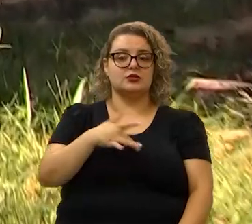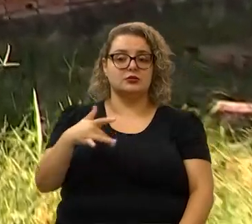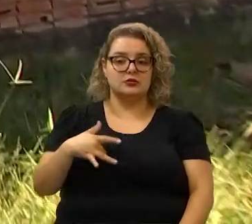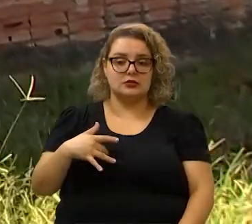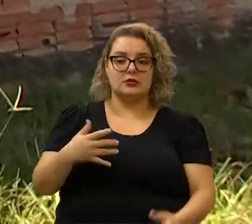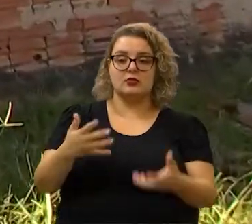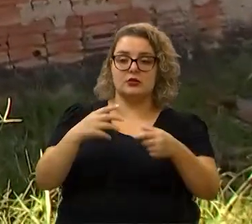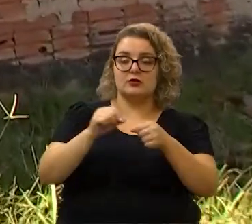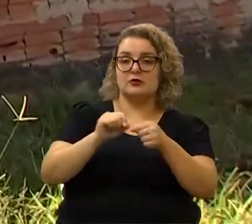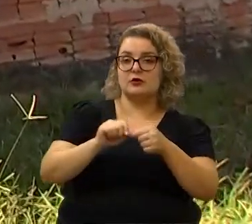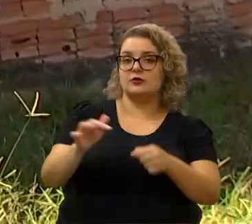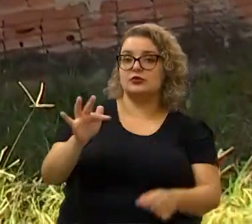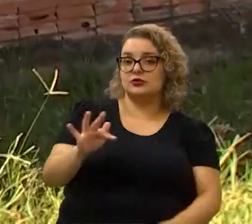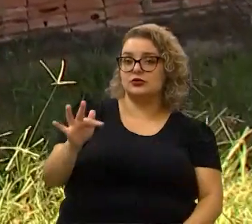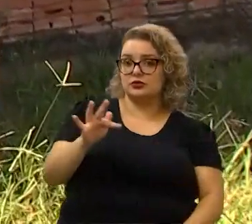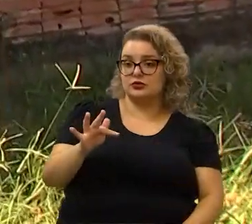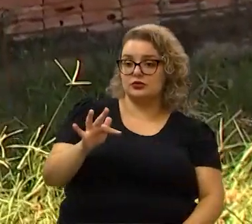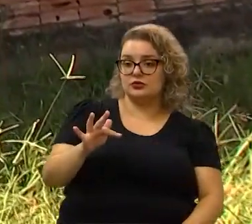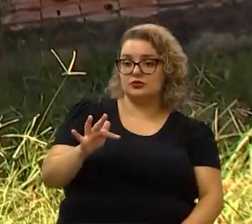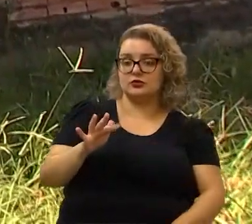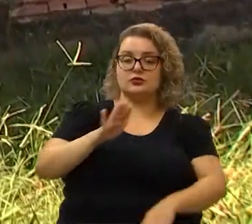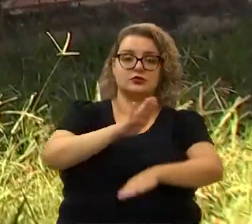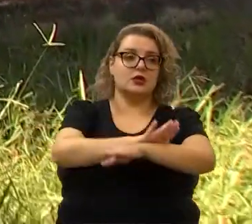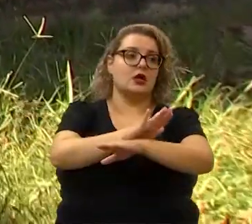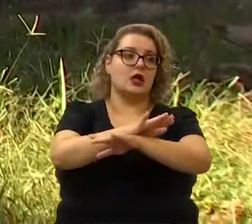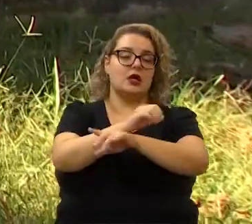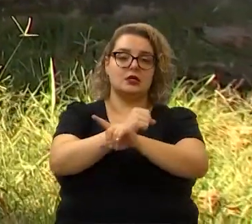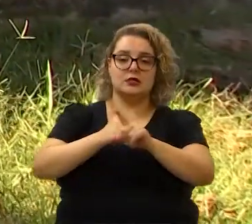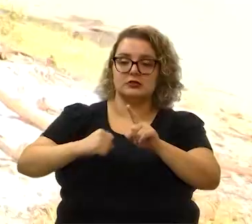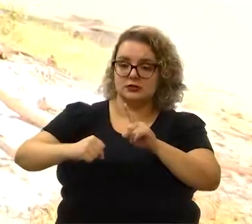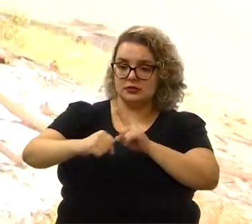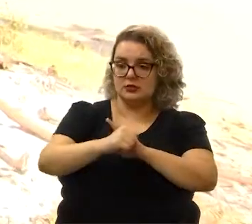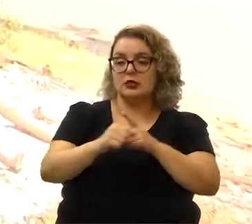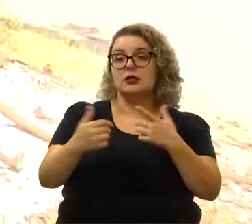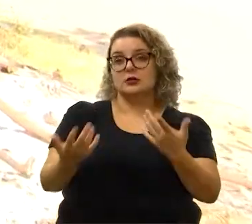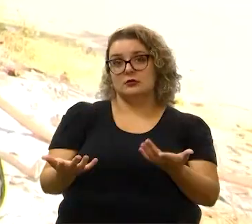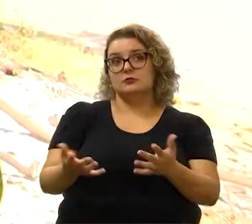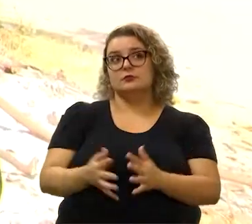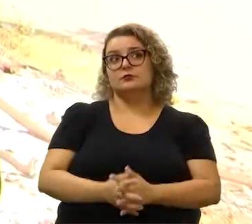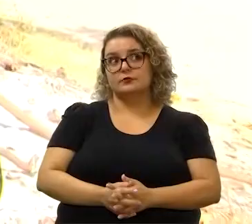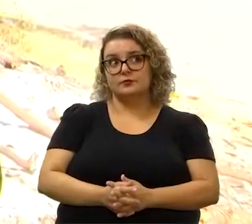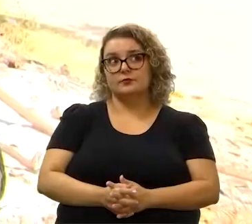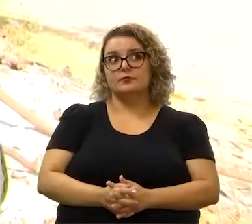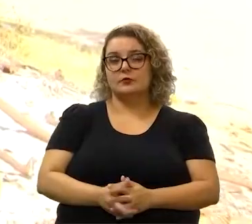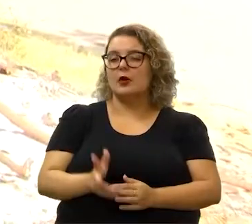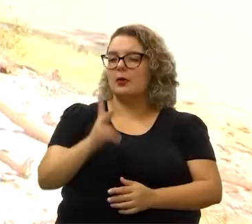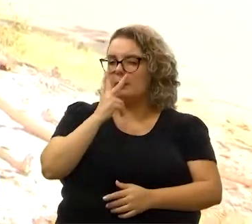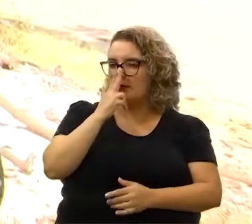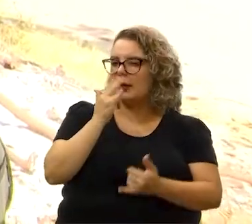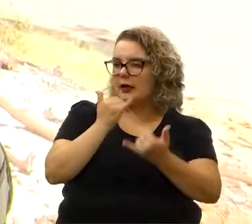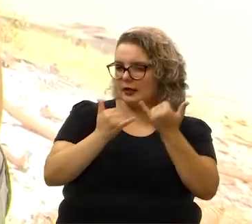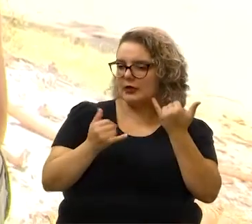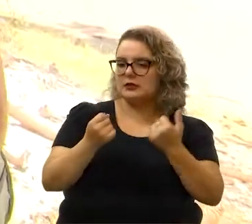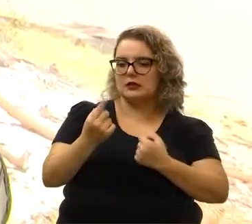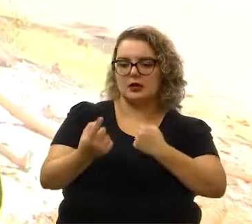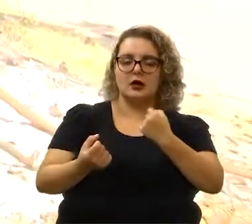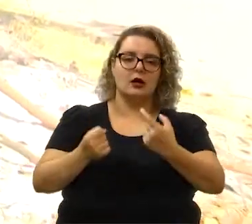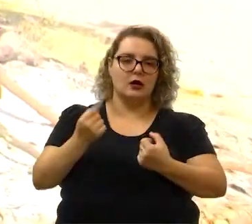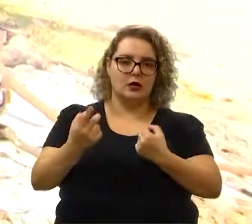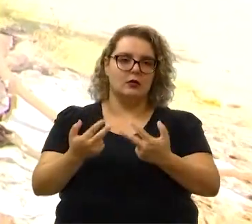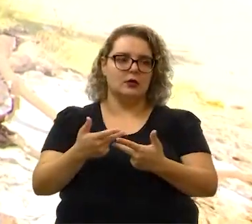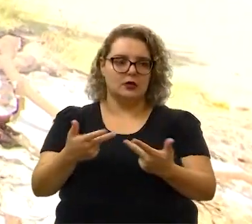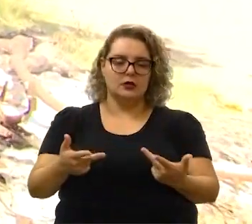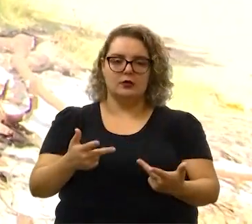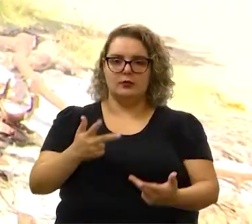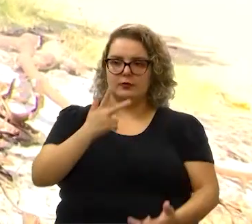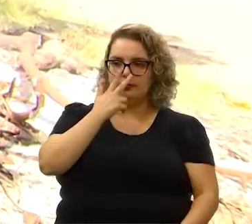eu tinha vontade de fazer a faculdade de assistente social. Então é muito assim, é parecido, né? Tem algumas